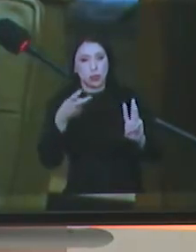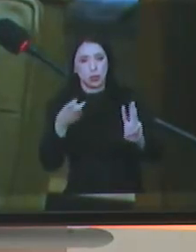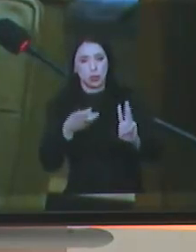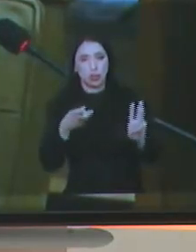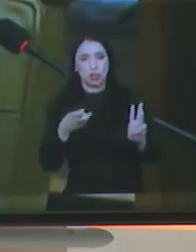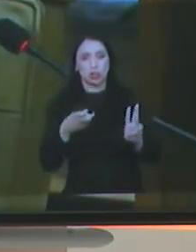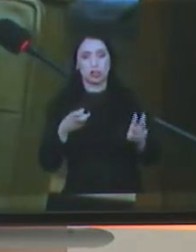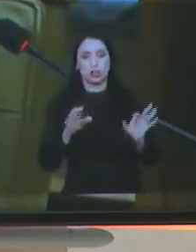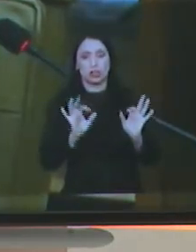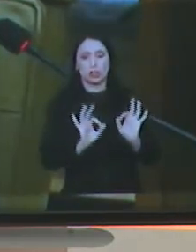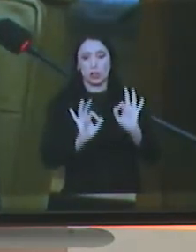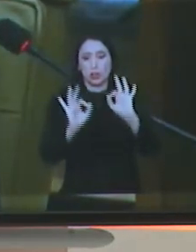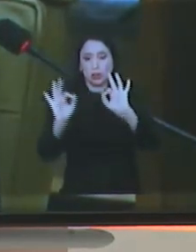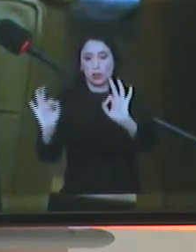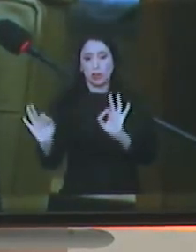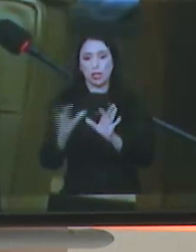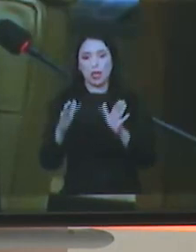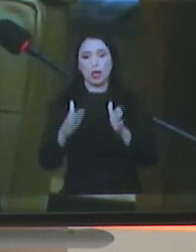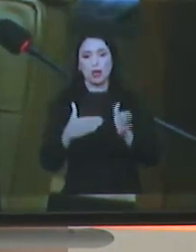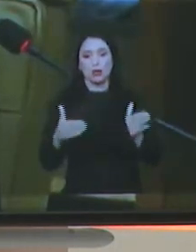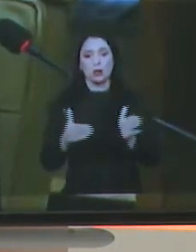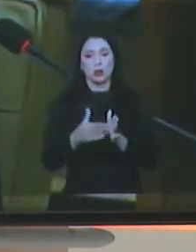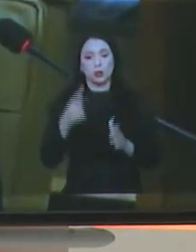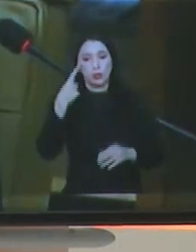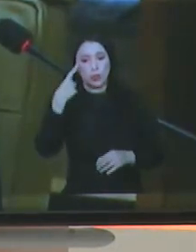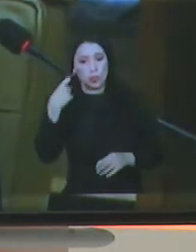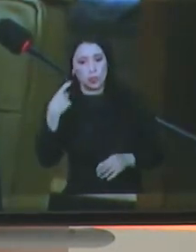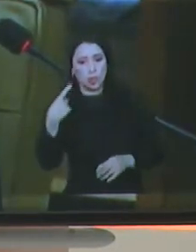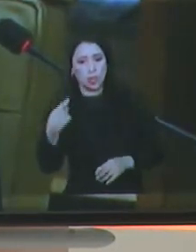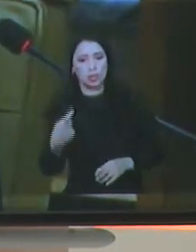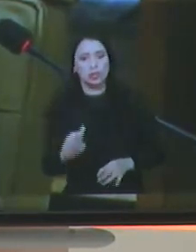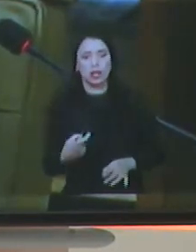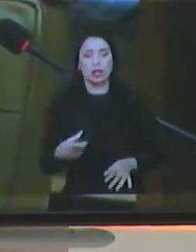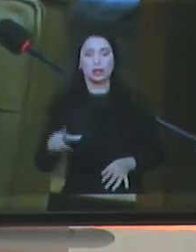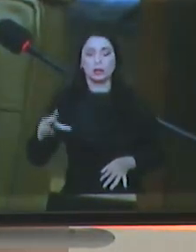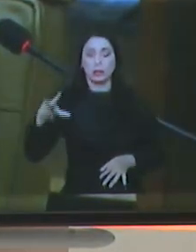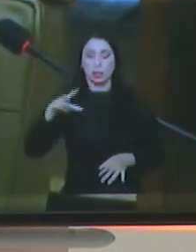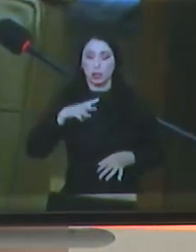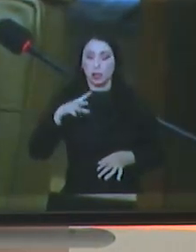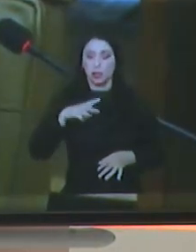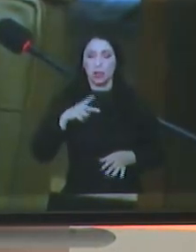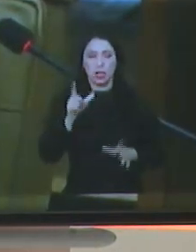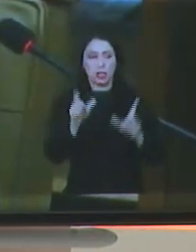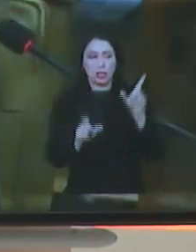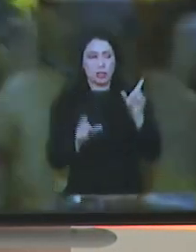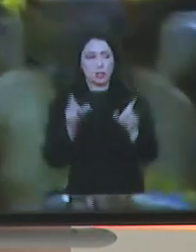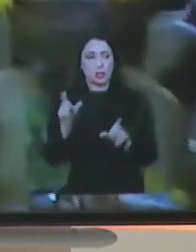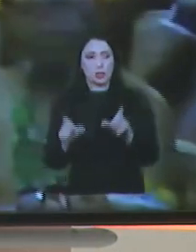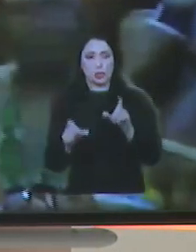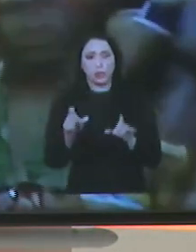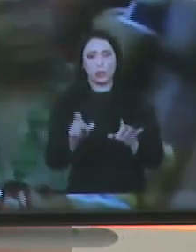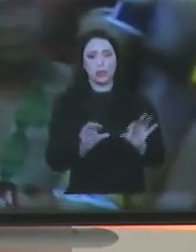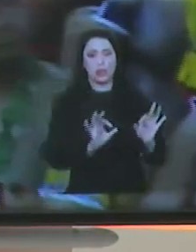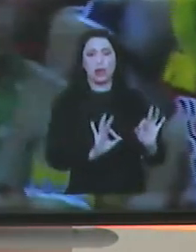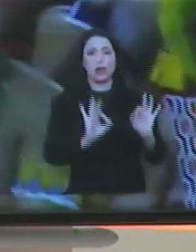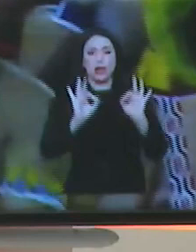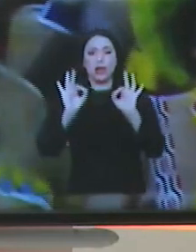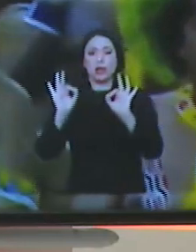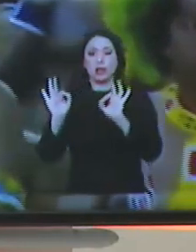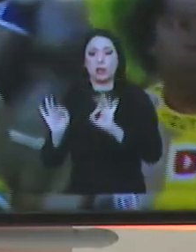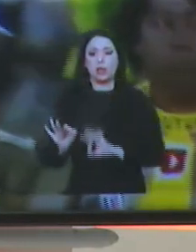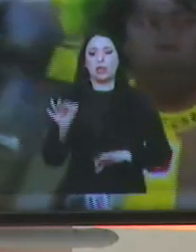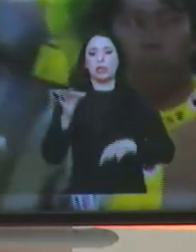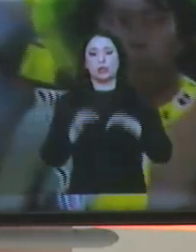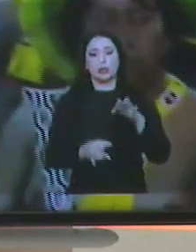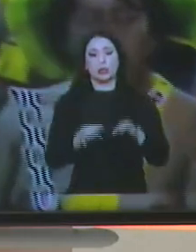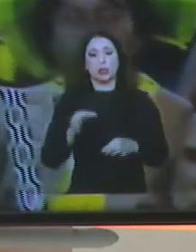possível. A gente já tinha falado aqui, falta um voto, apenas um voto de ministros do Supremo Tribunal Federal para a